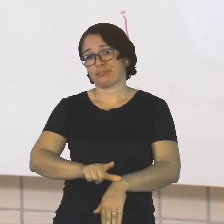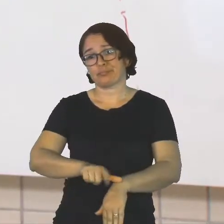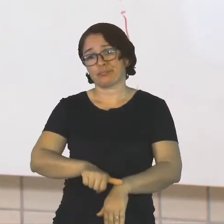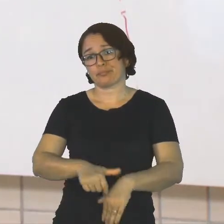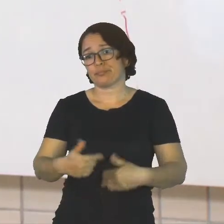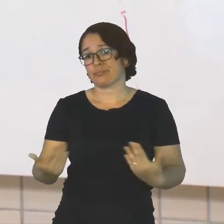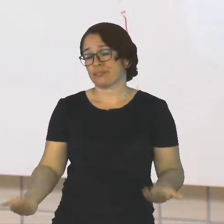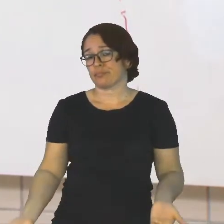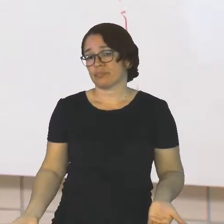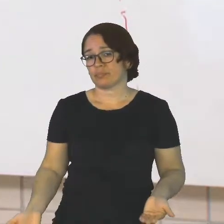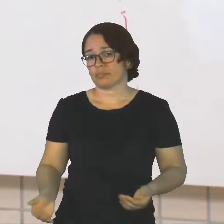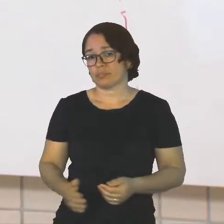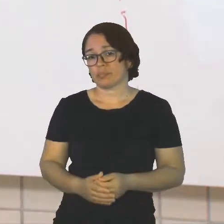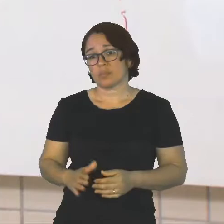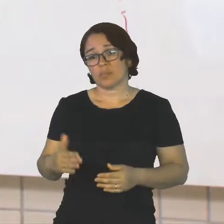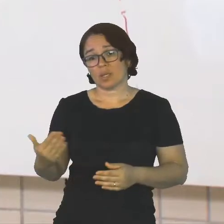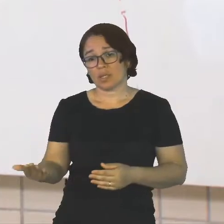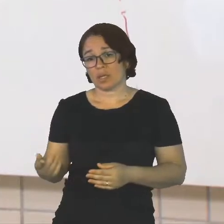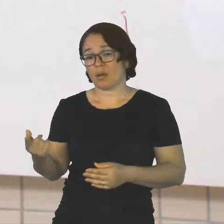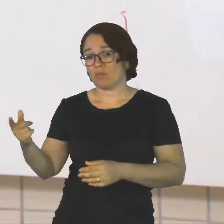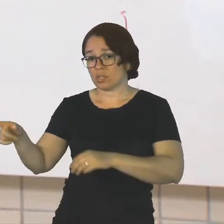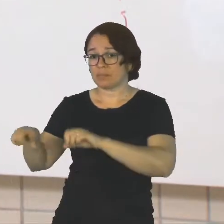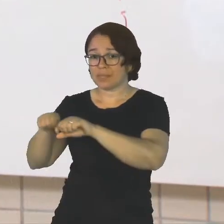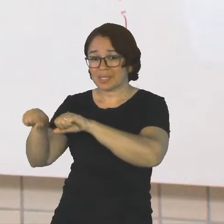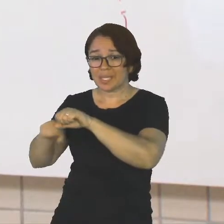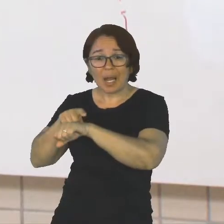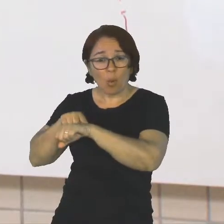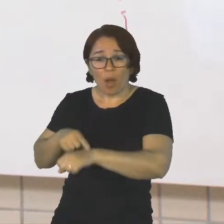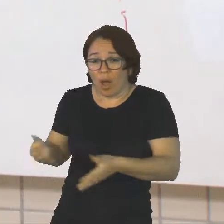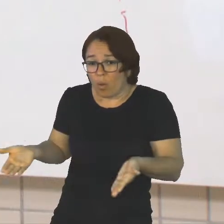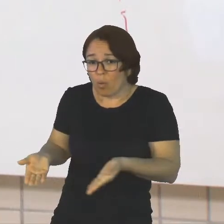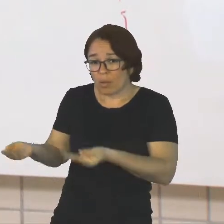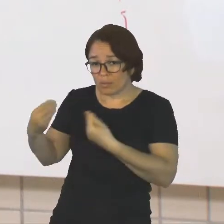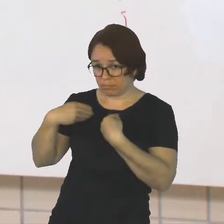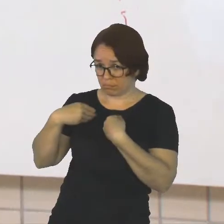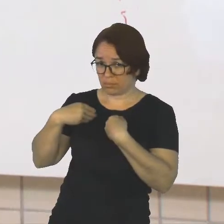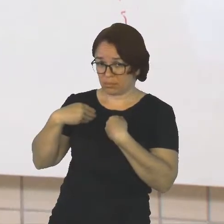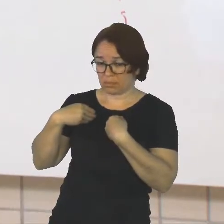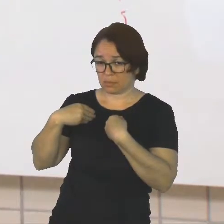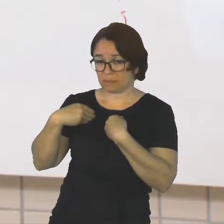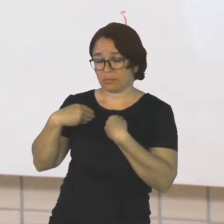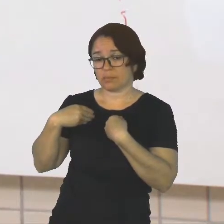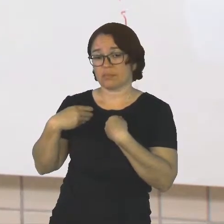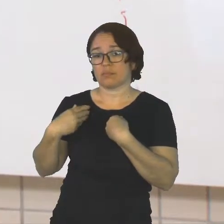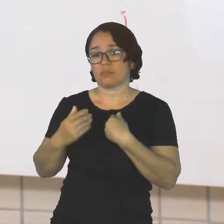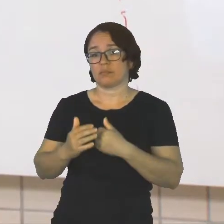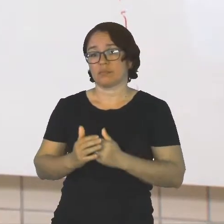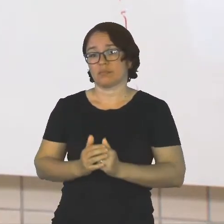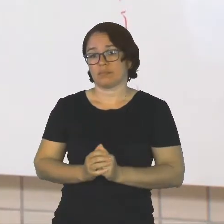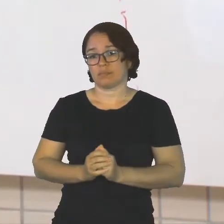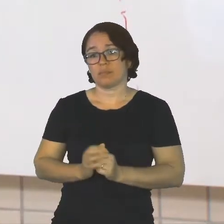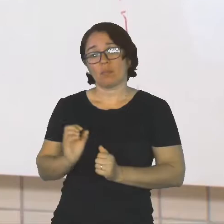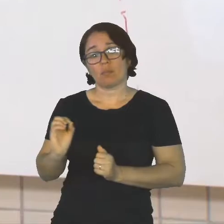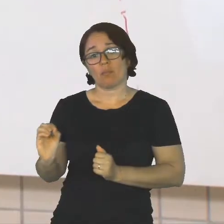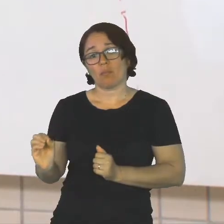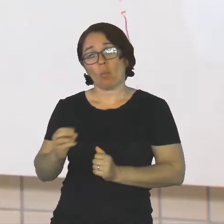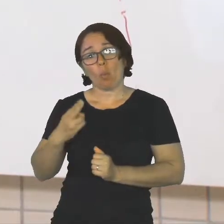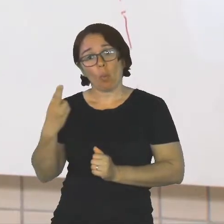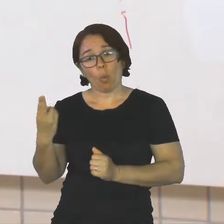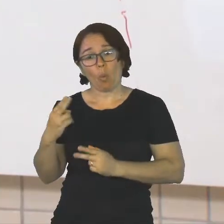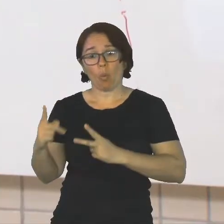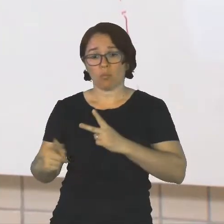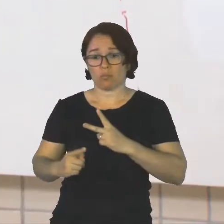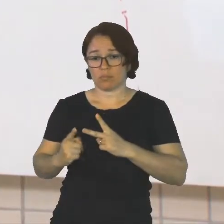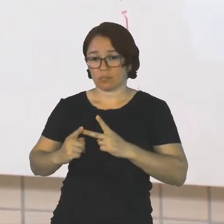sugeriu, ele recebe o produto imediatamente, dentro do prazo mais breve